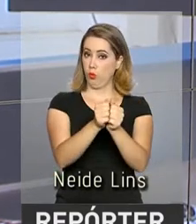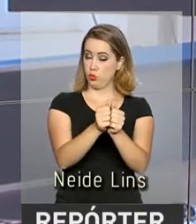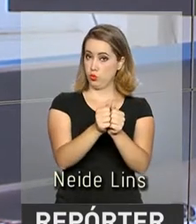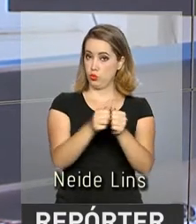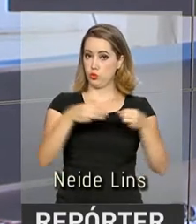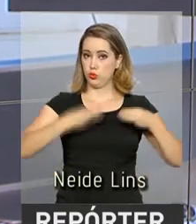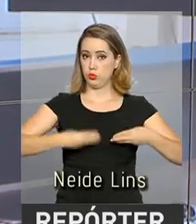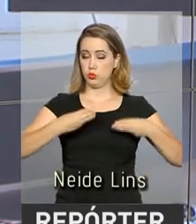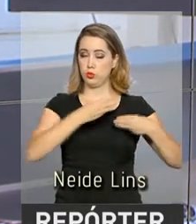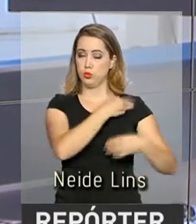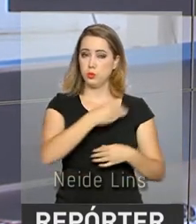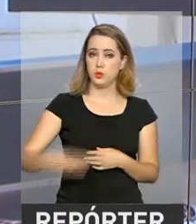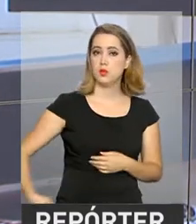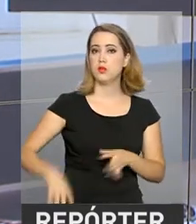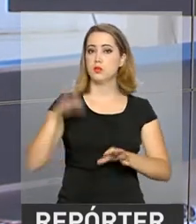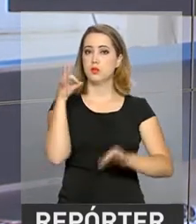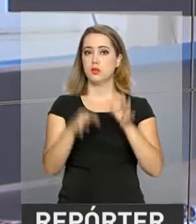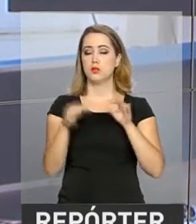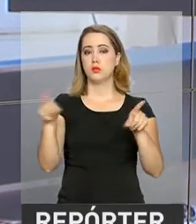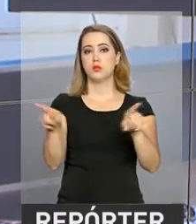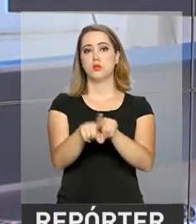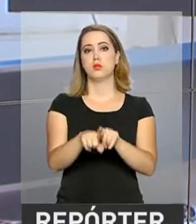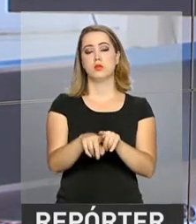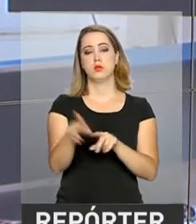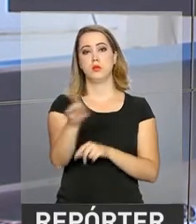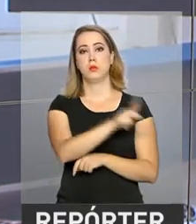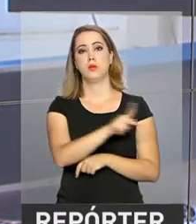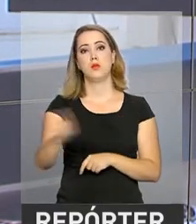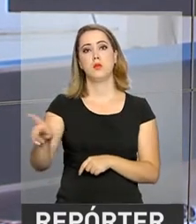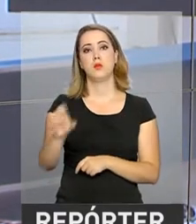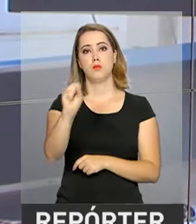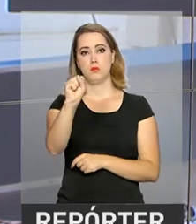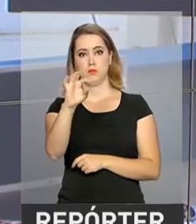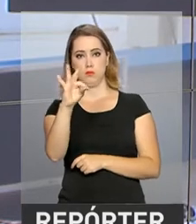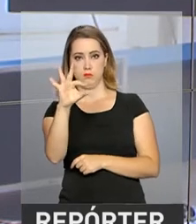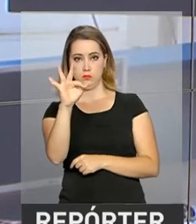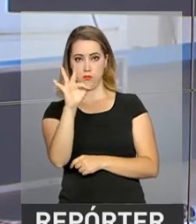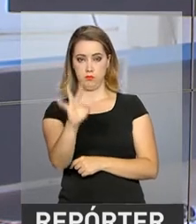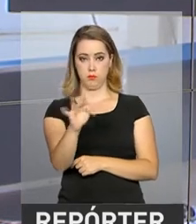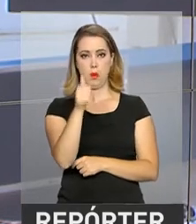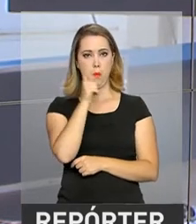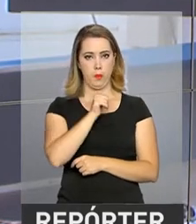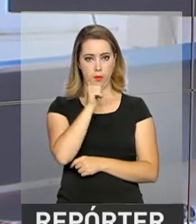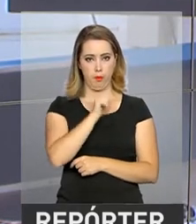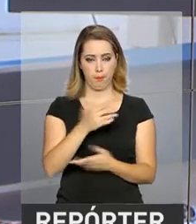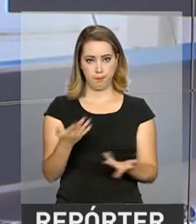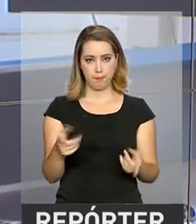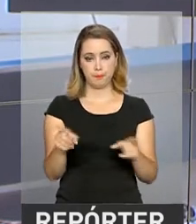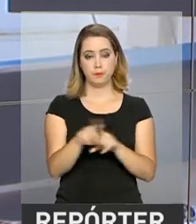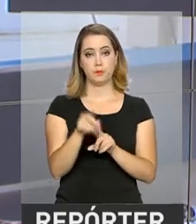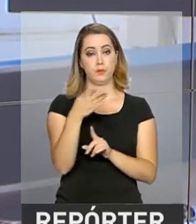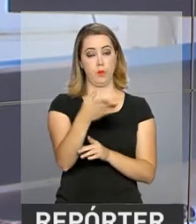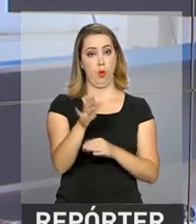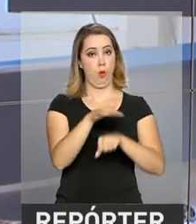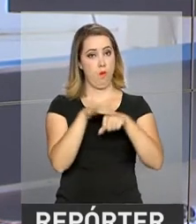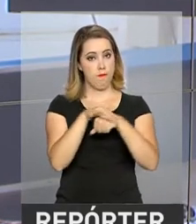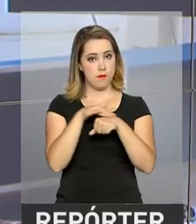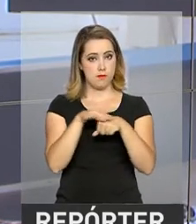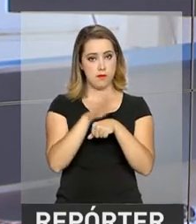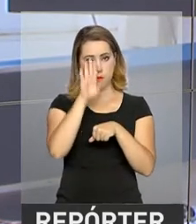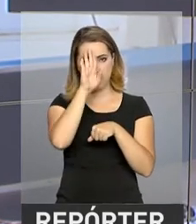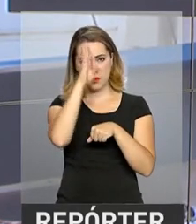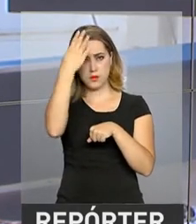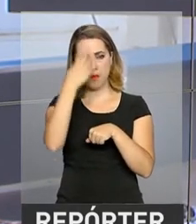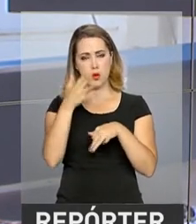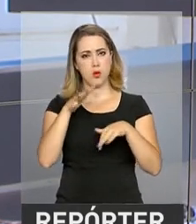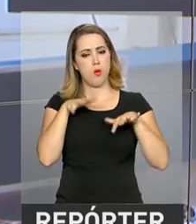alexandre de moraes ea presidente do supremo tribunal federal a ministra cármen lúcia eles conversaram principalmente sobre a